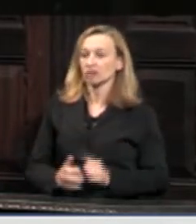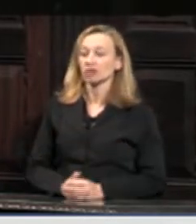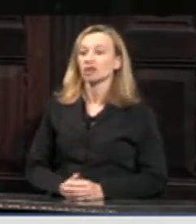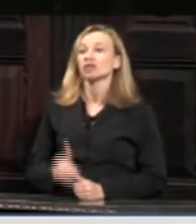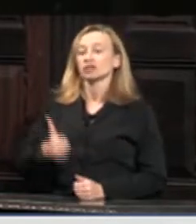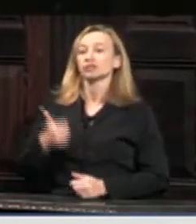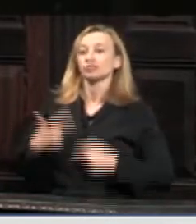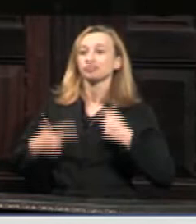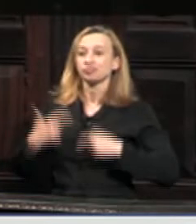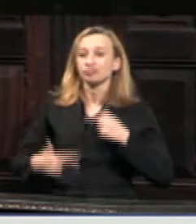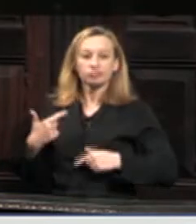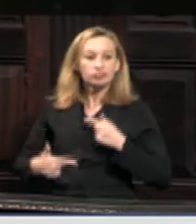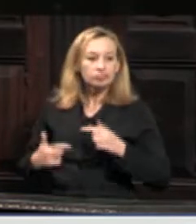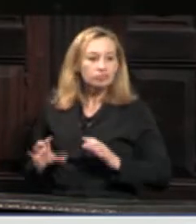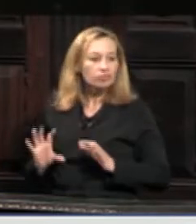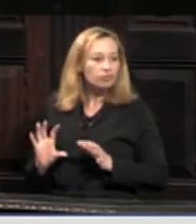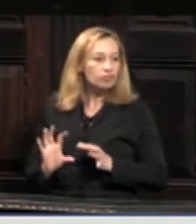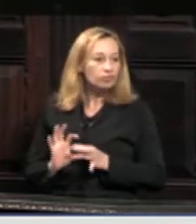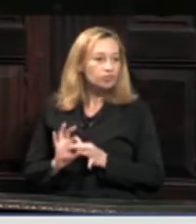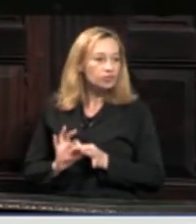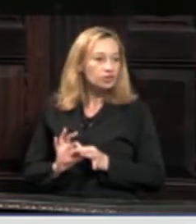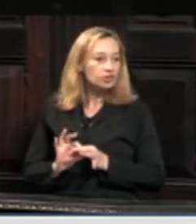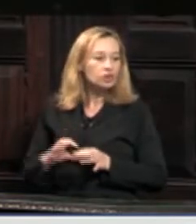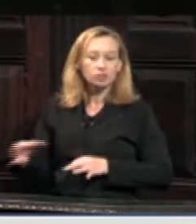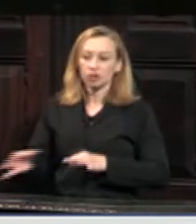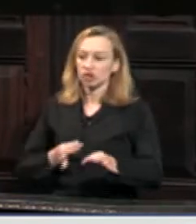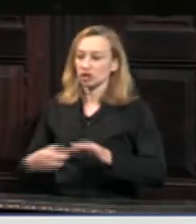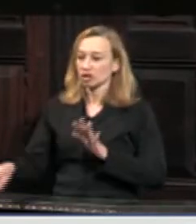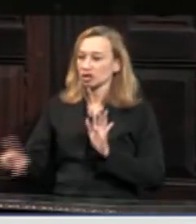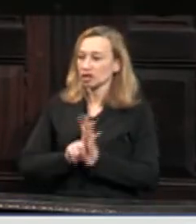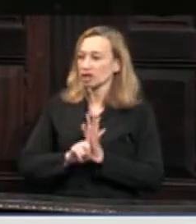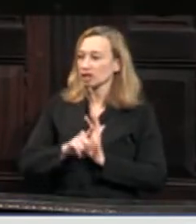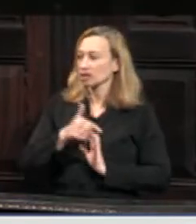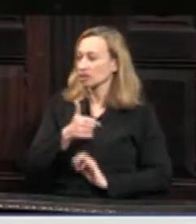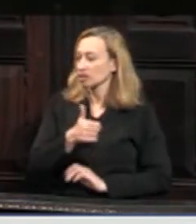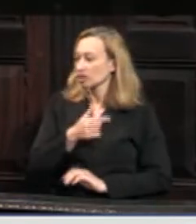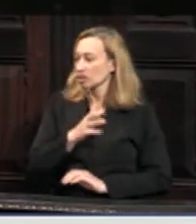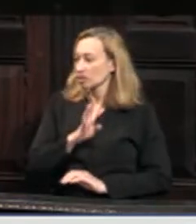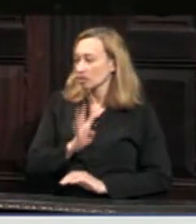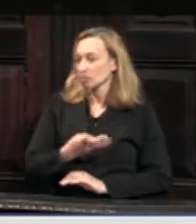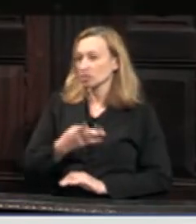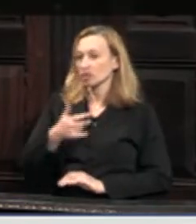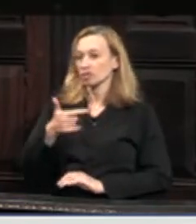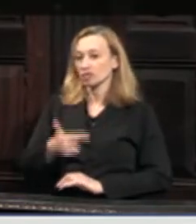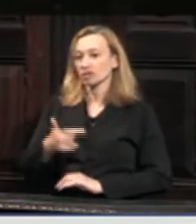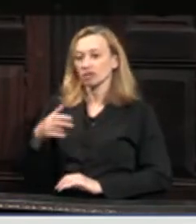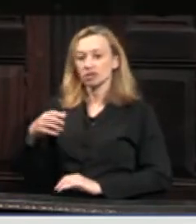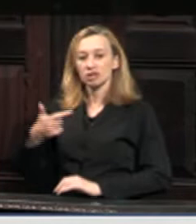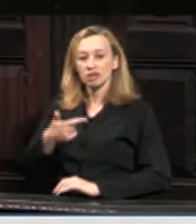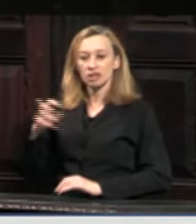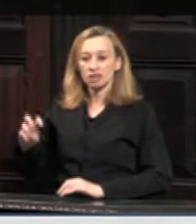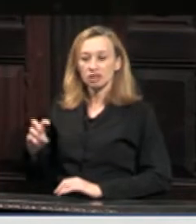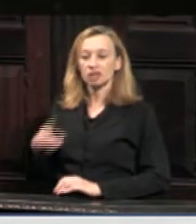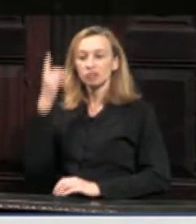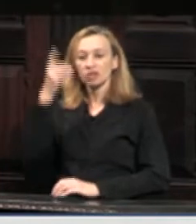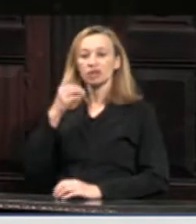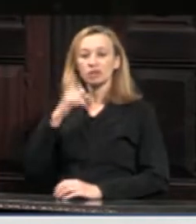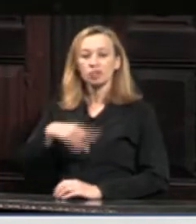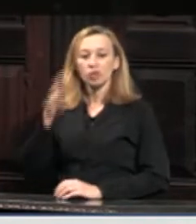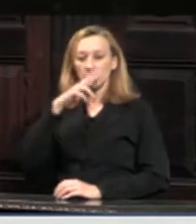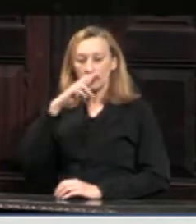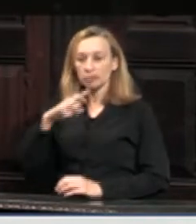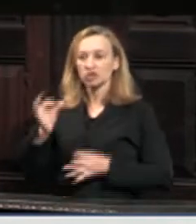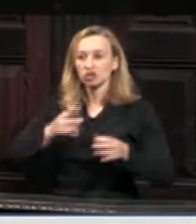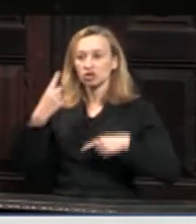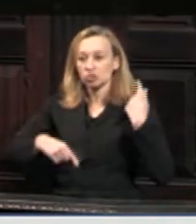Em segunda discussão, redação do vencido, projeto de lei 1955-2013, de autoria do deputado Paulo Ramos. Em discussão.